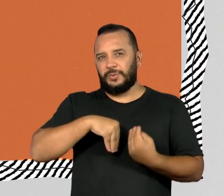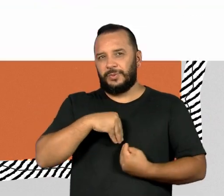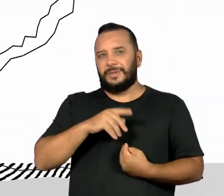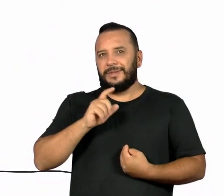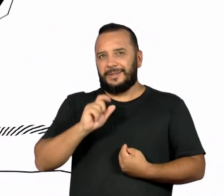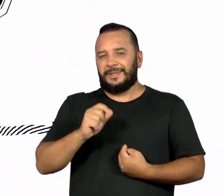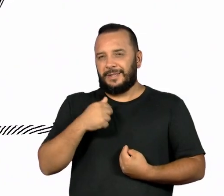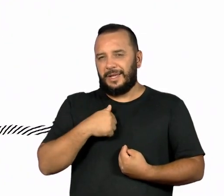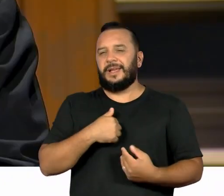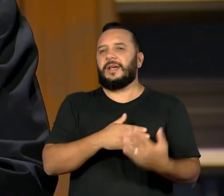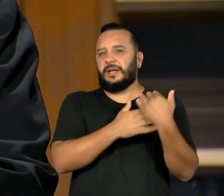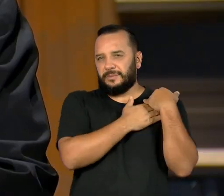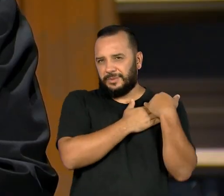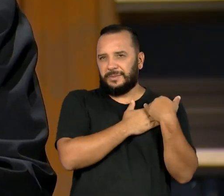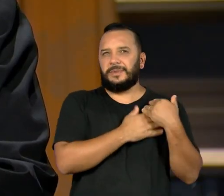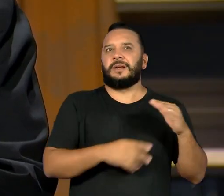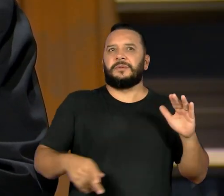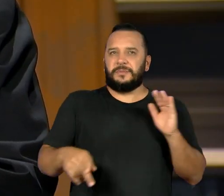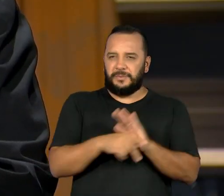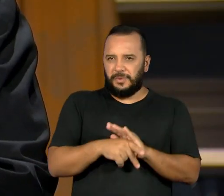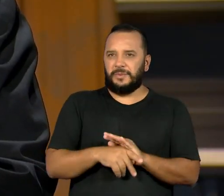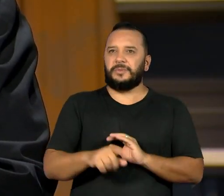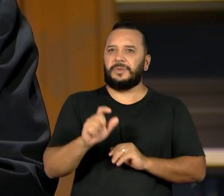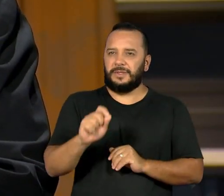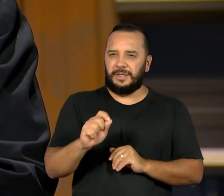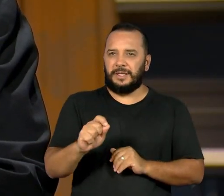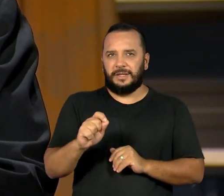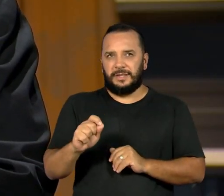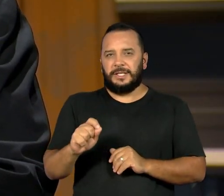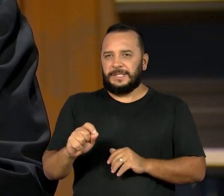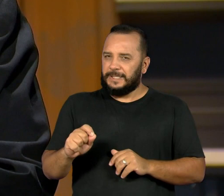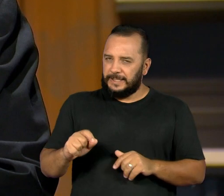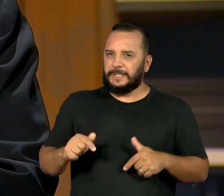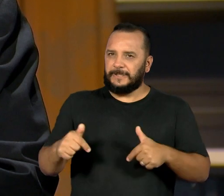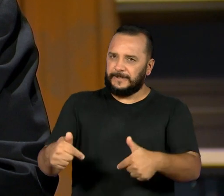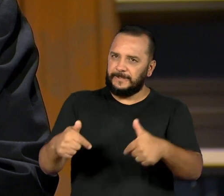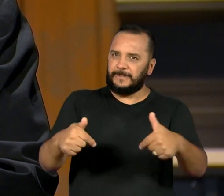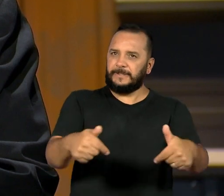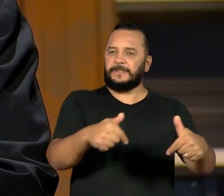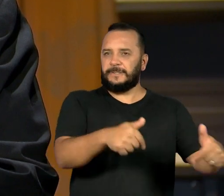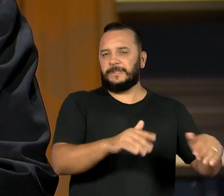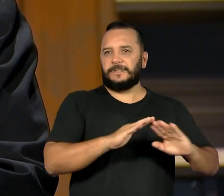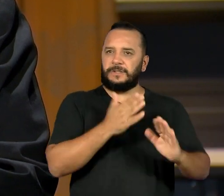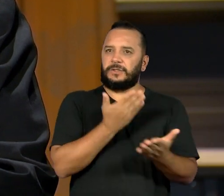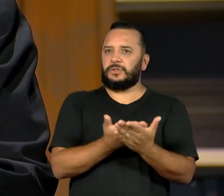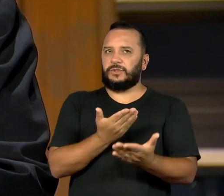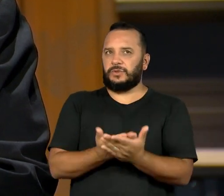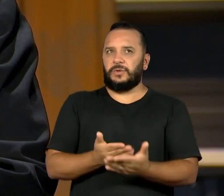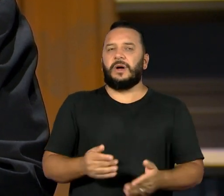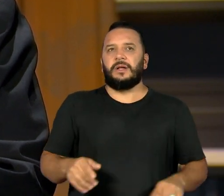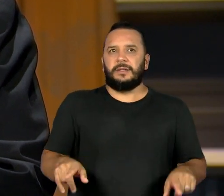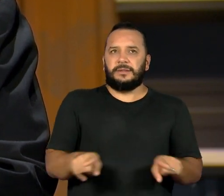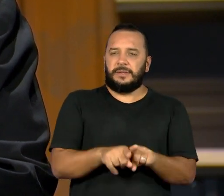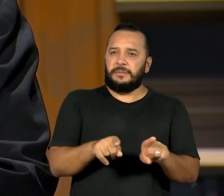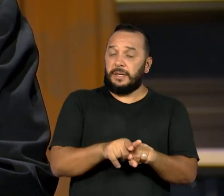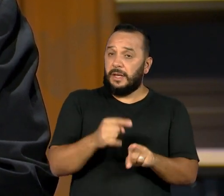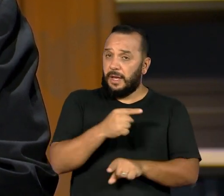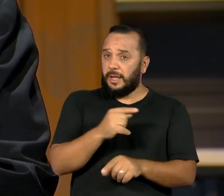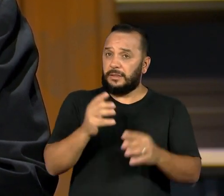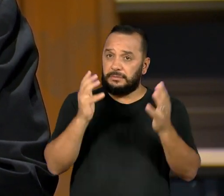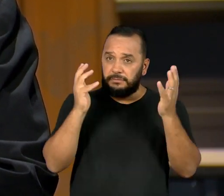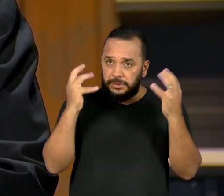noção da responsabilidade no papel de alguém à frente de uma escola, né? Ela tinha uma seriedade,